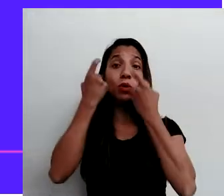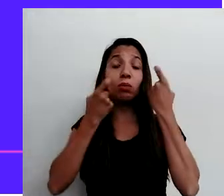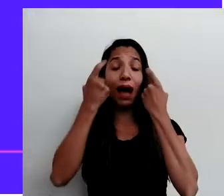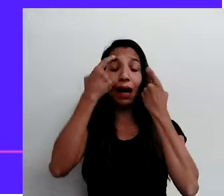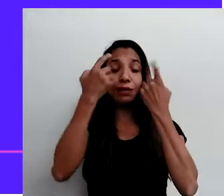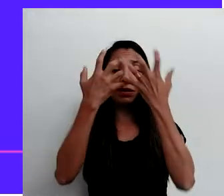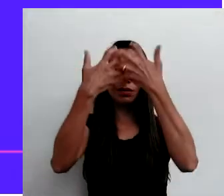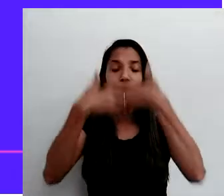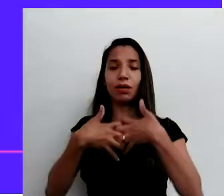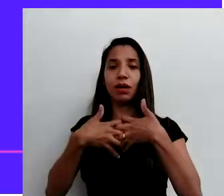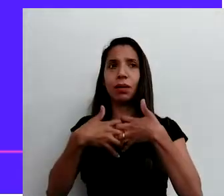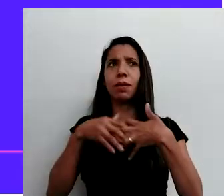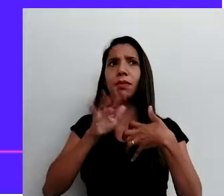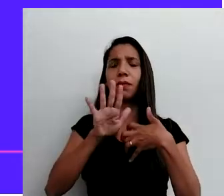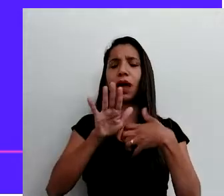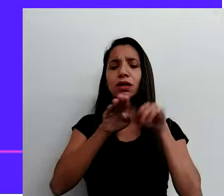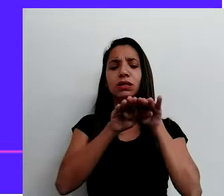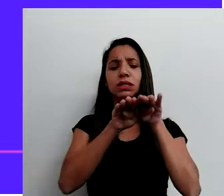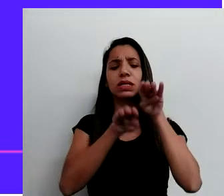estudo do OCDE é um dos que